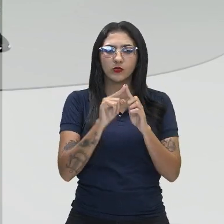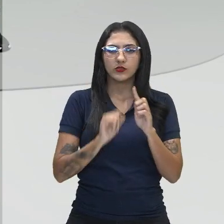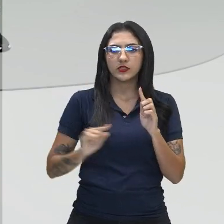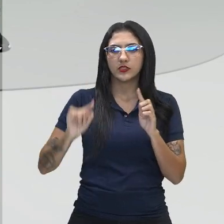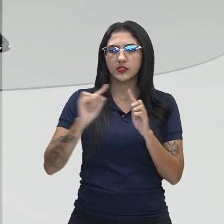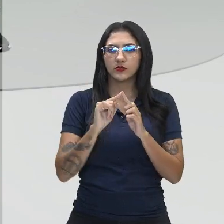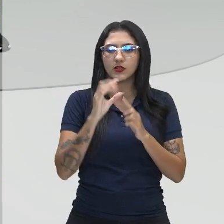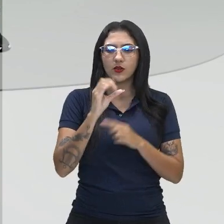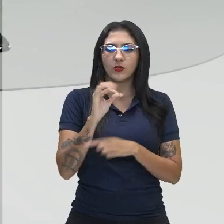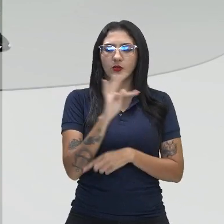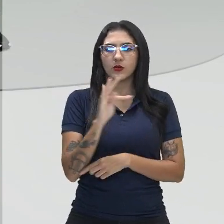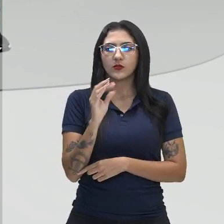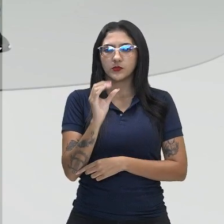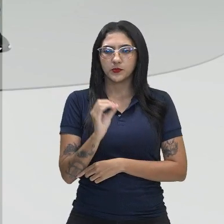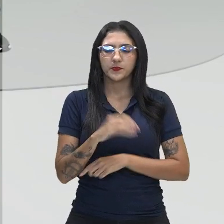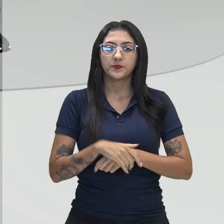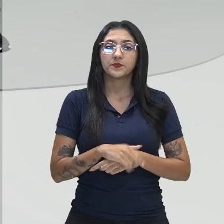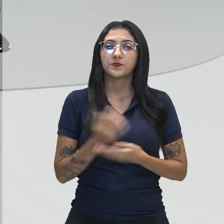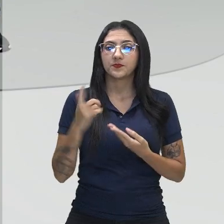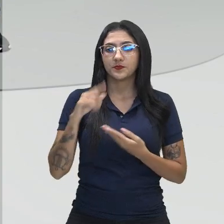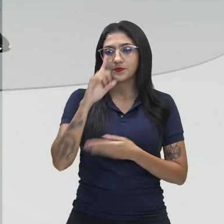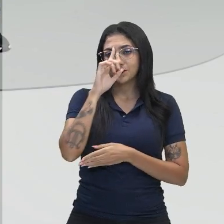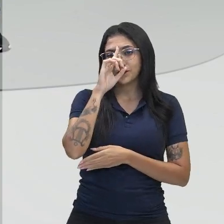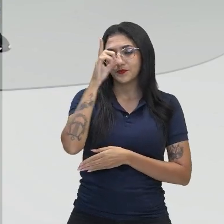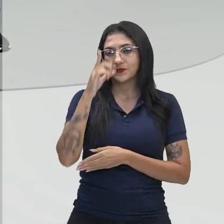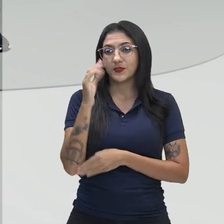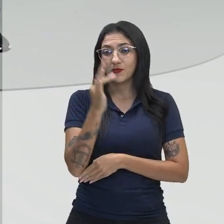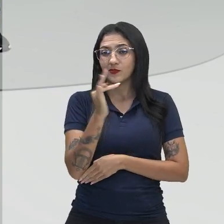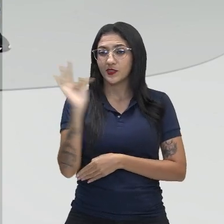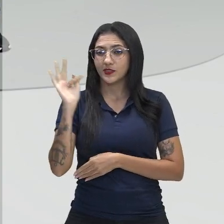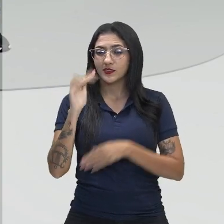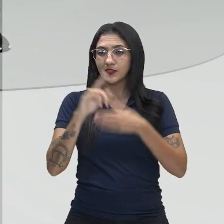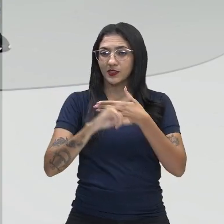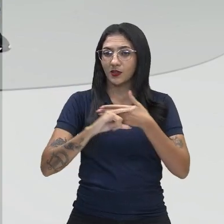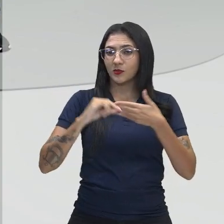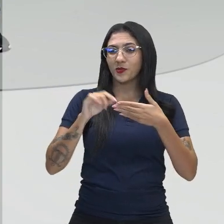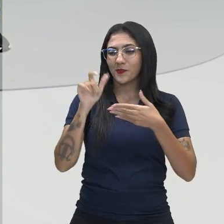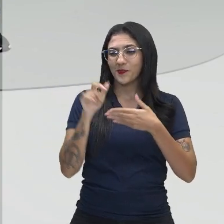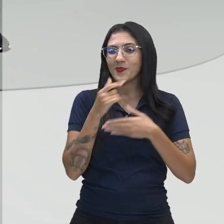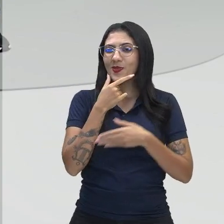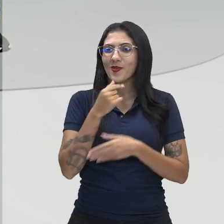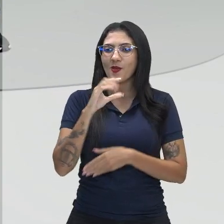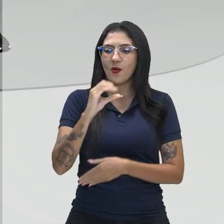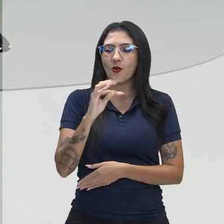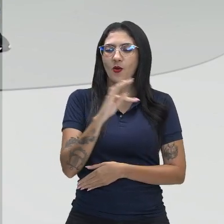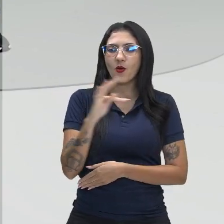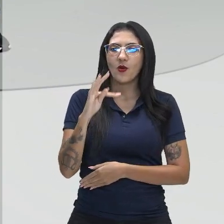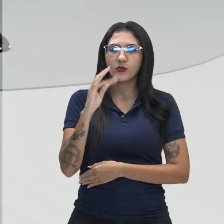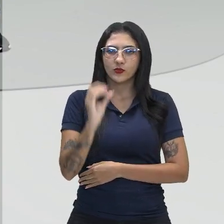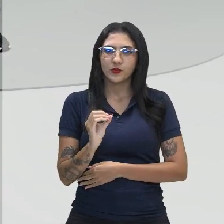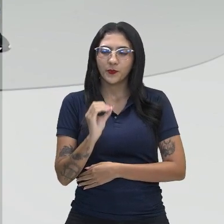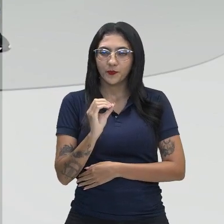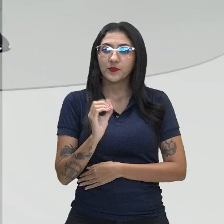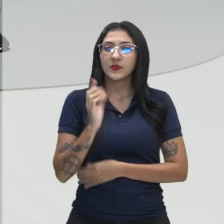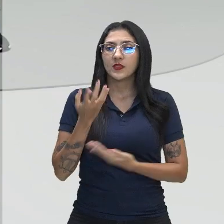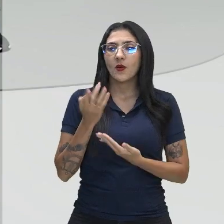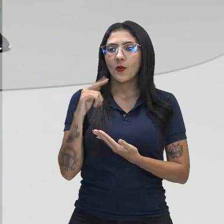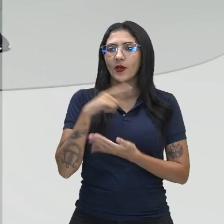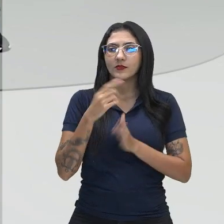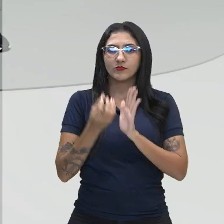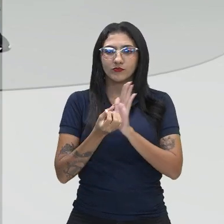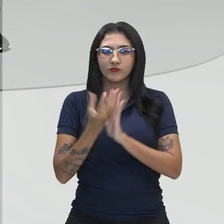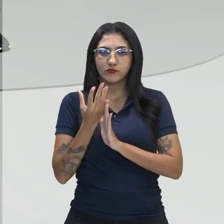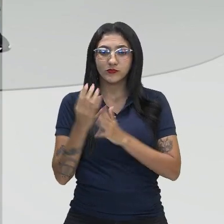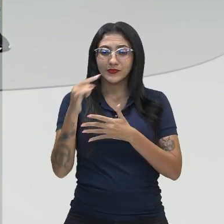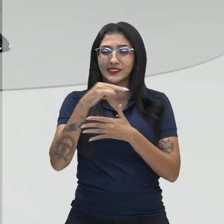O ciclo de Otto ele foi inventado por um físico francês chamado Otto e o Otto ele criou um ciclo dividido em